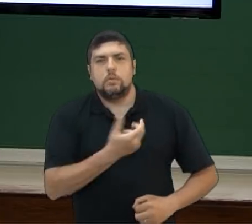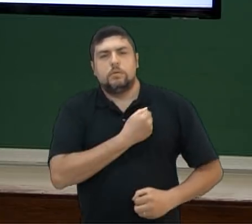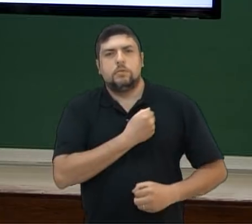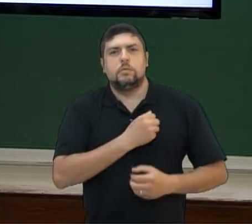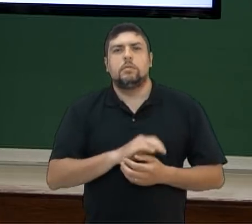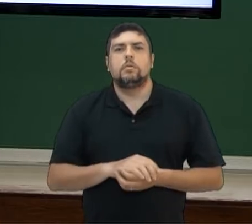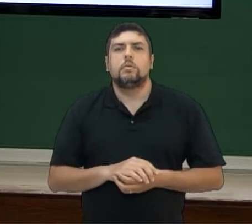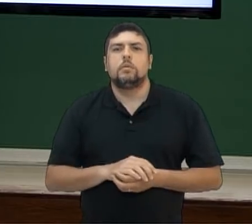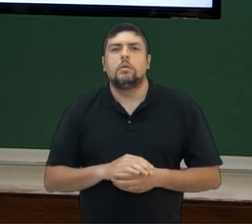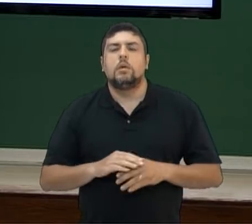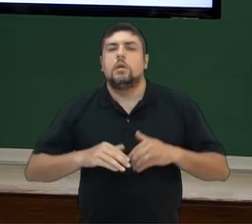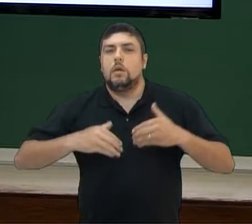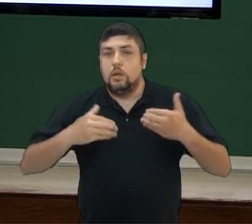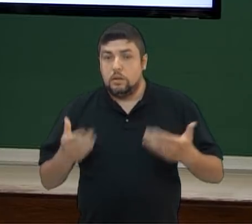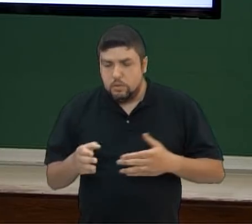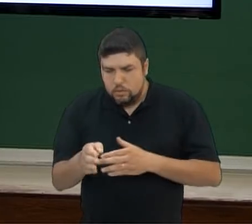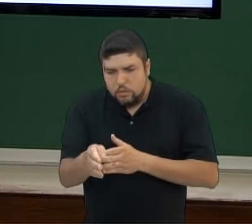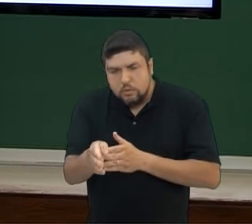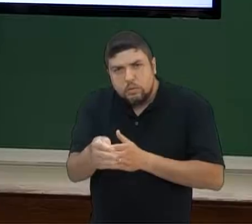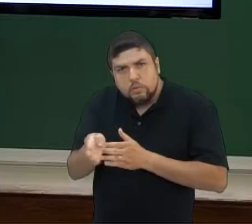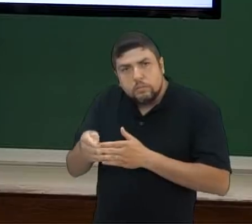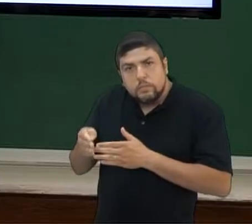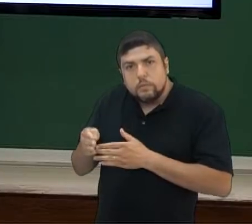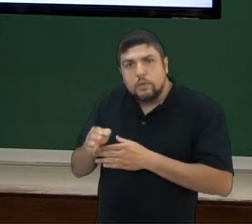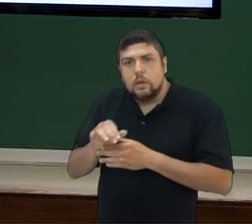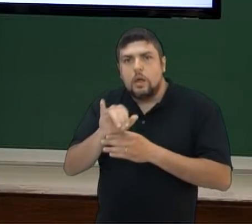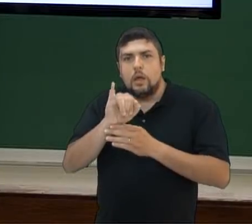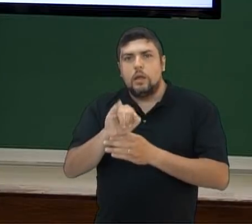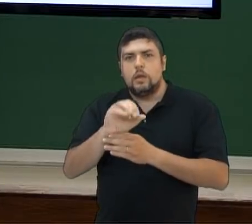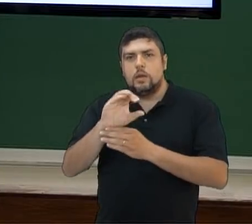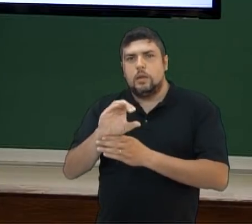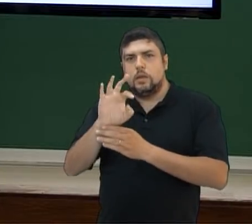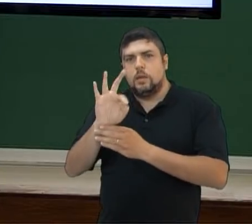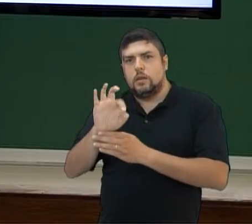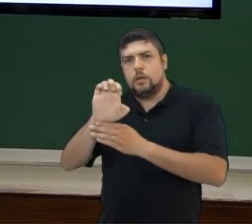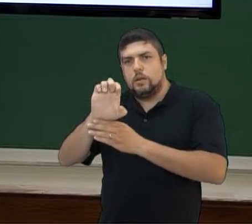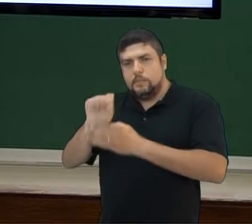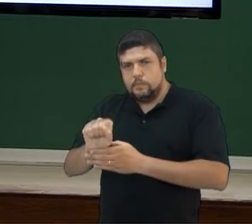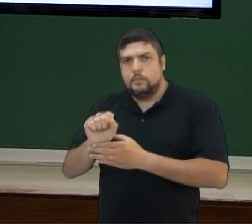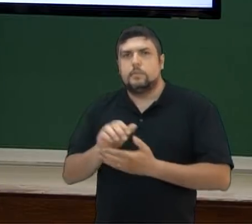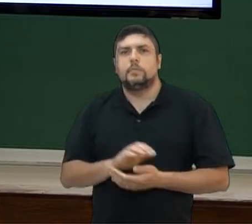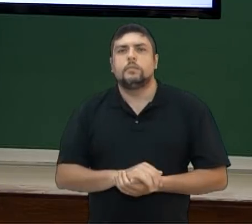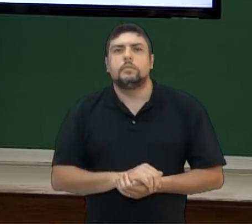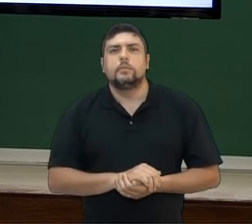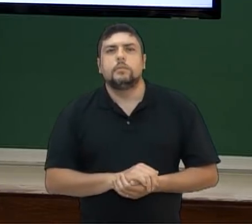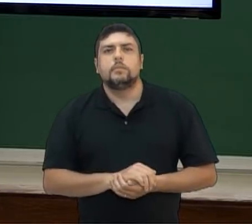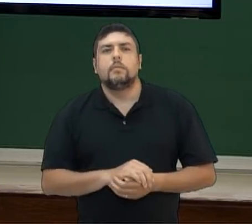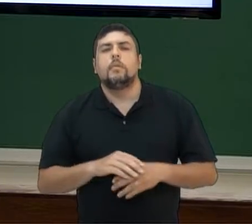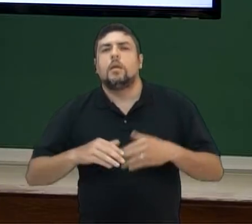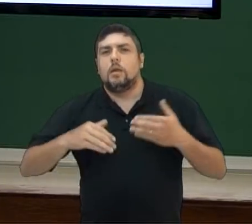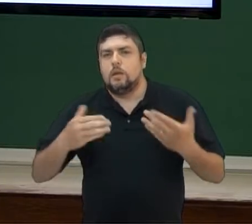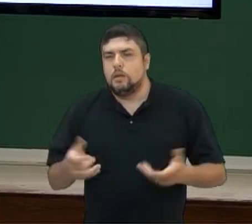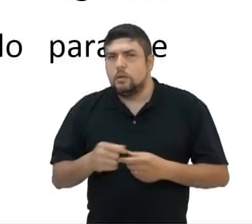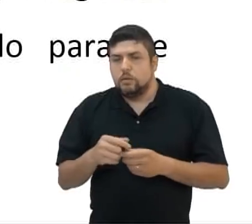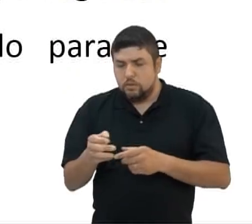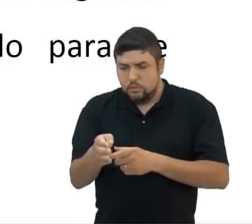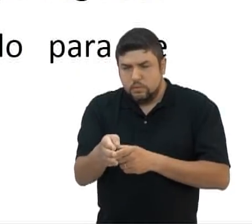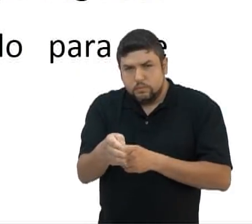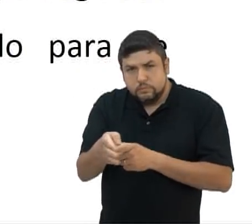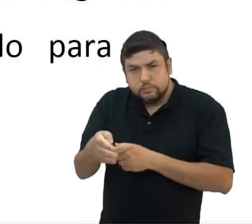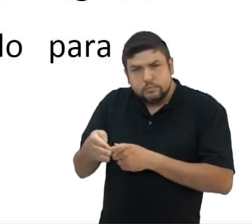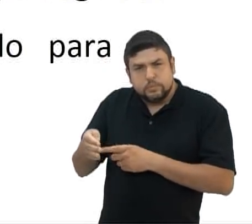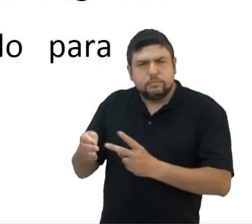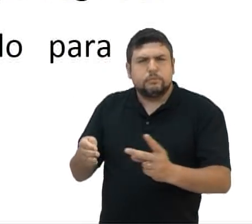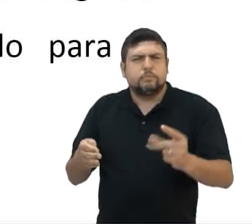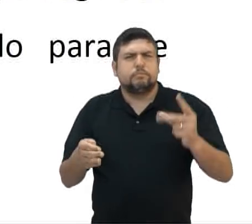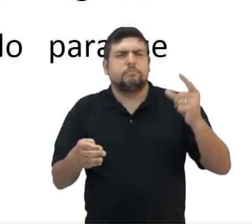peixe é representado pela palavra ictis. É considerado um dos símbolos mais antigos, como eu já disse. Conta a